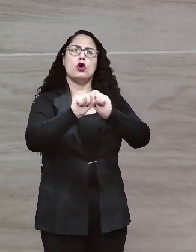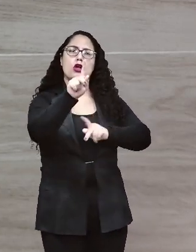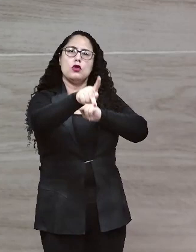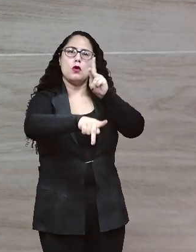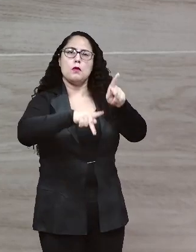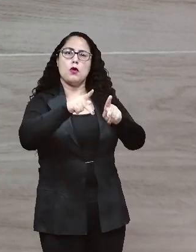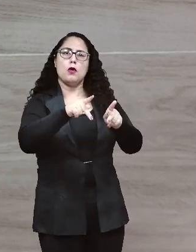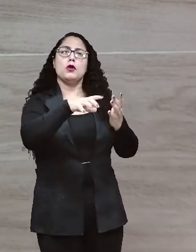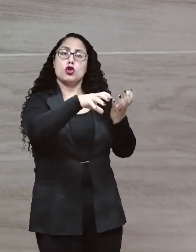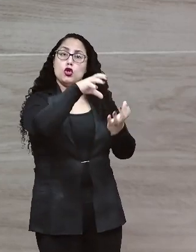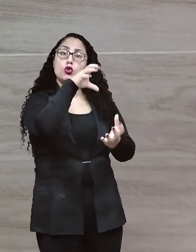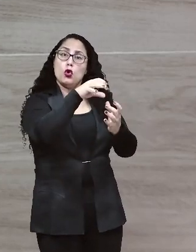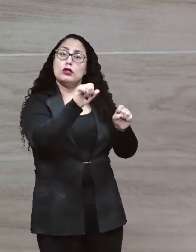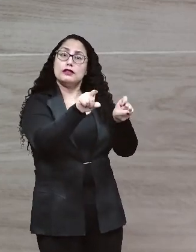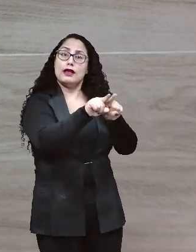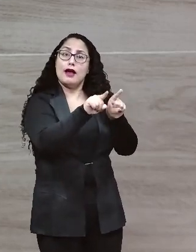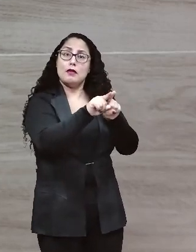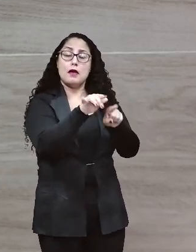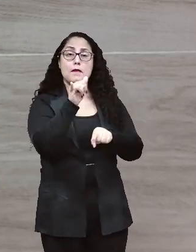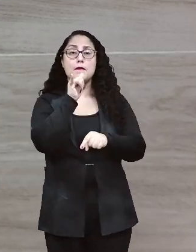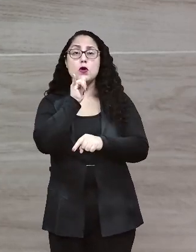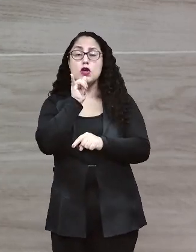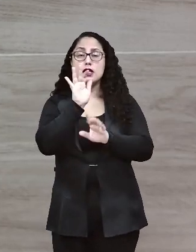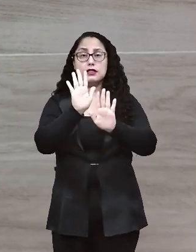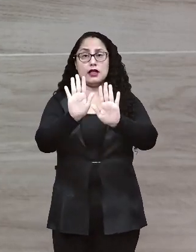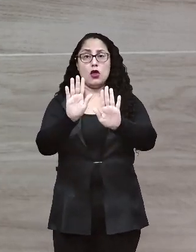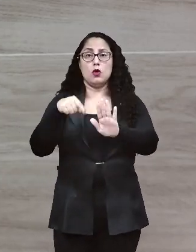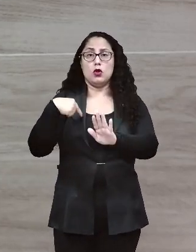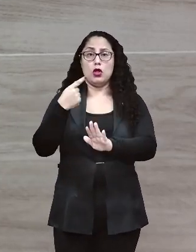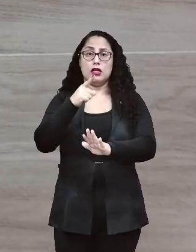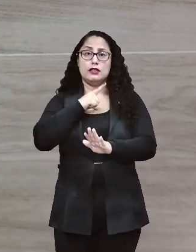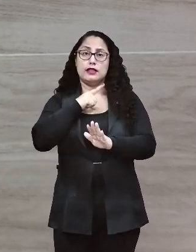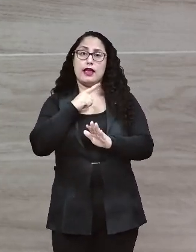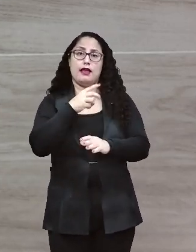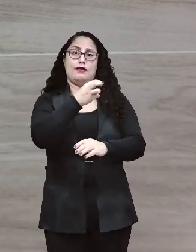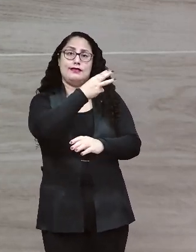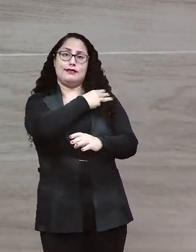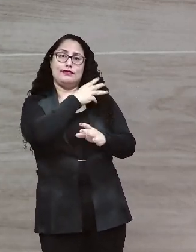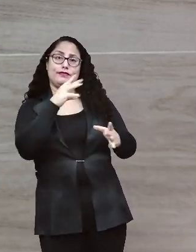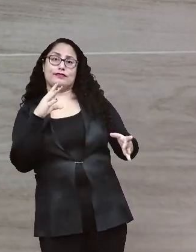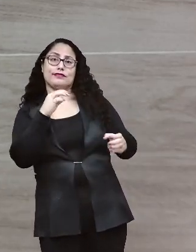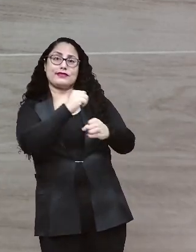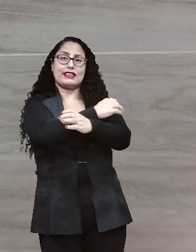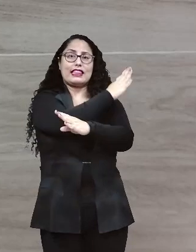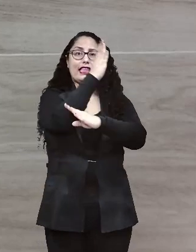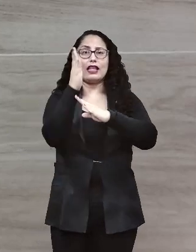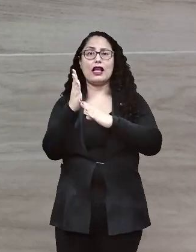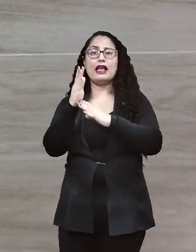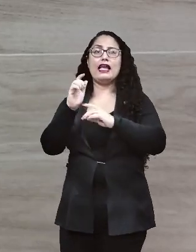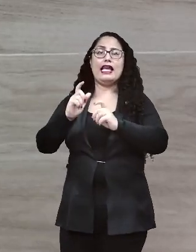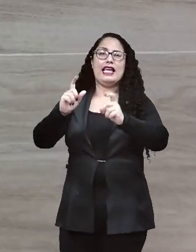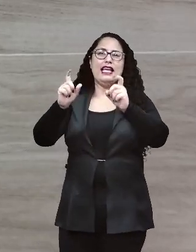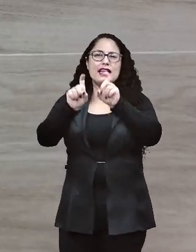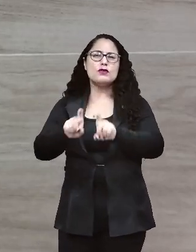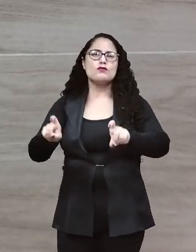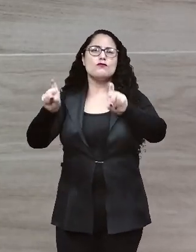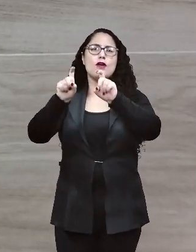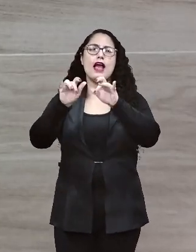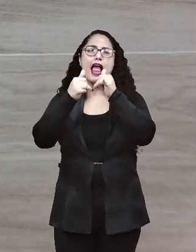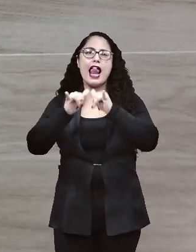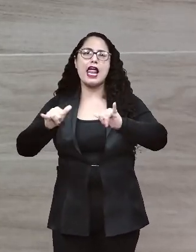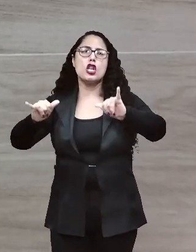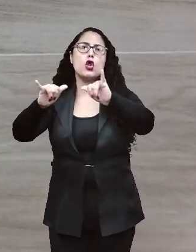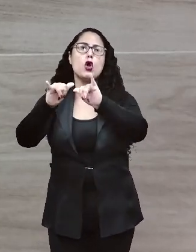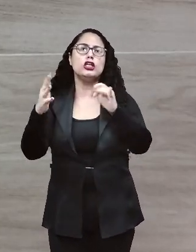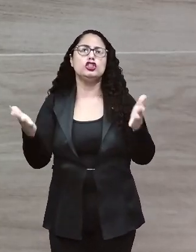público idoso também. Então, por exemplo, nós temos o ensino médio integrado em eletrônica. Então, nós estimulamos,